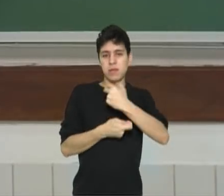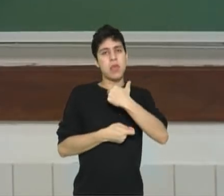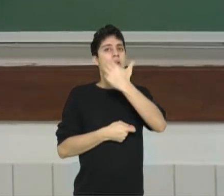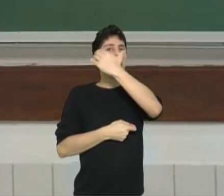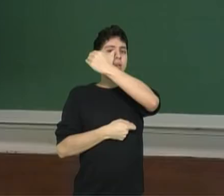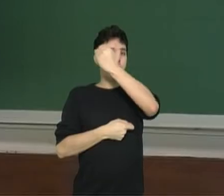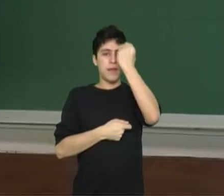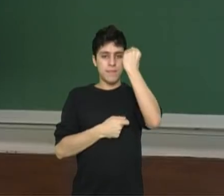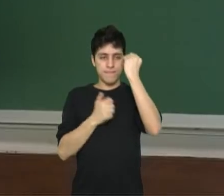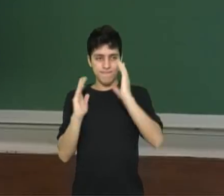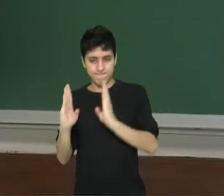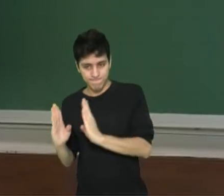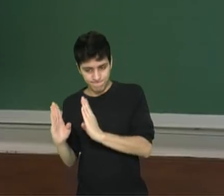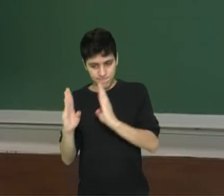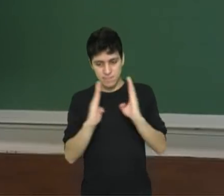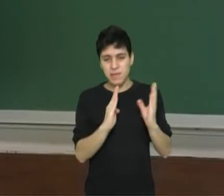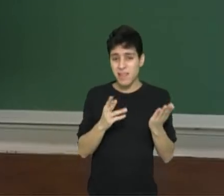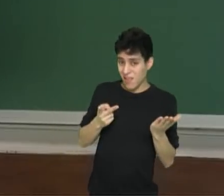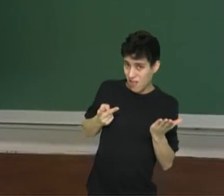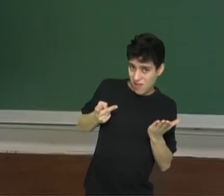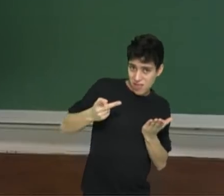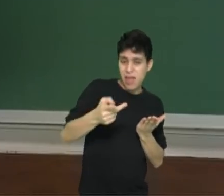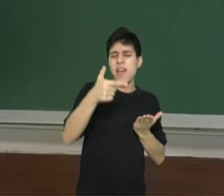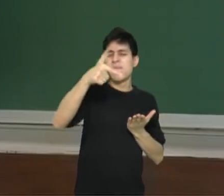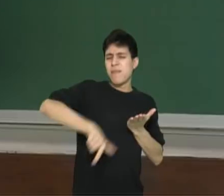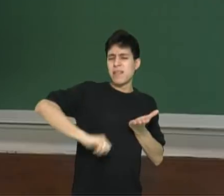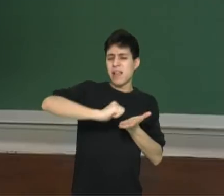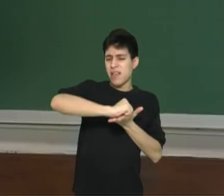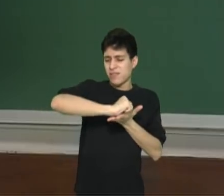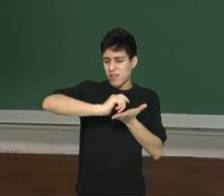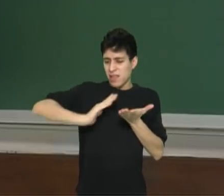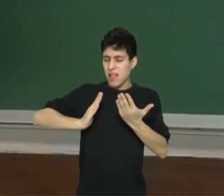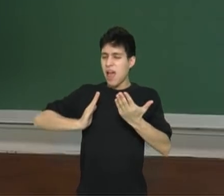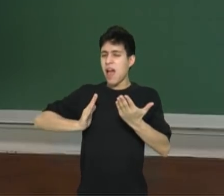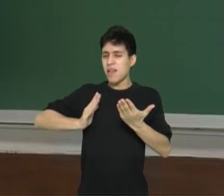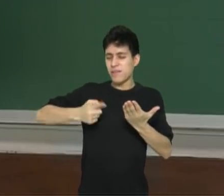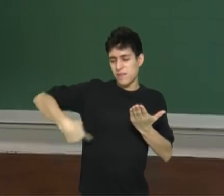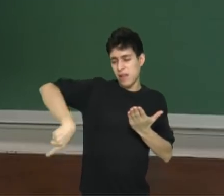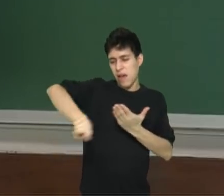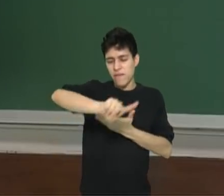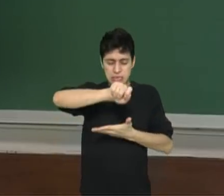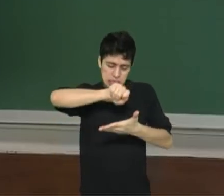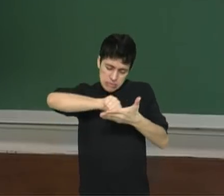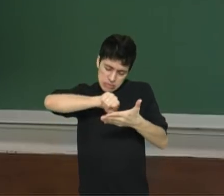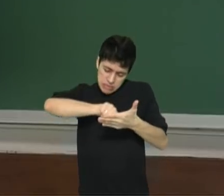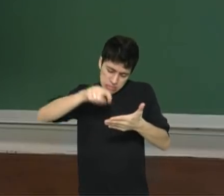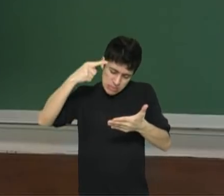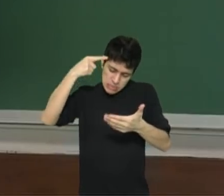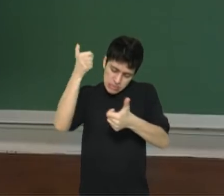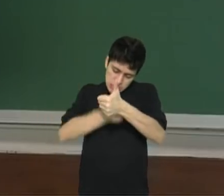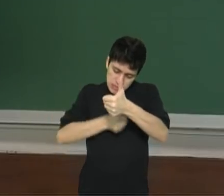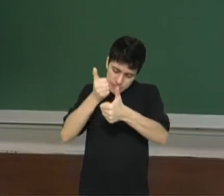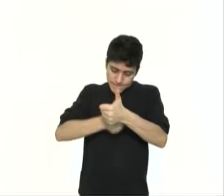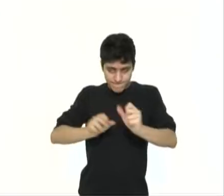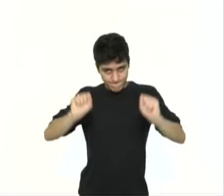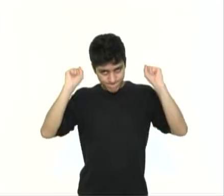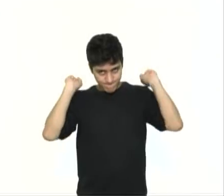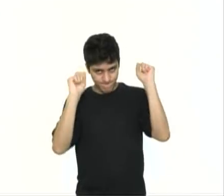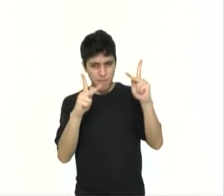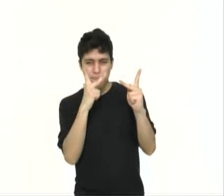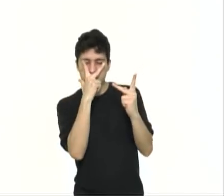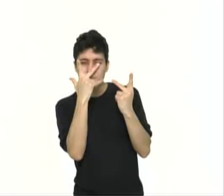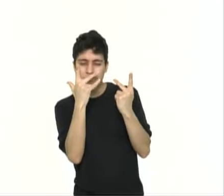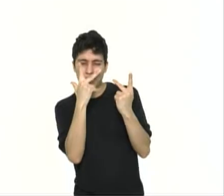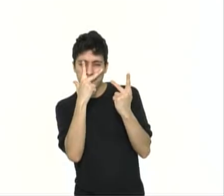Continuando aqui, mais um exercício para você também praticar, bem parecido com o anterior que a gente fez. Olha só, um